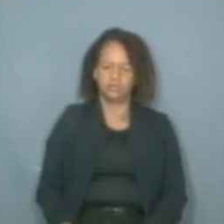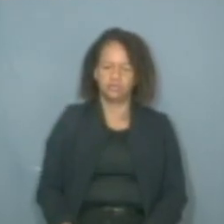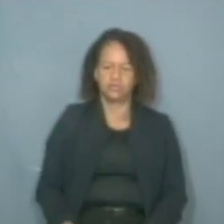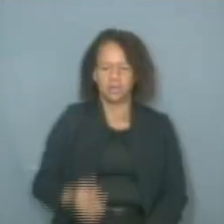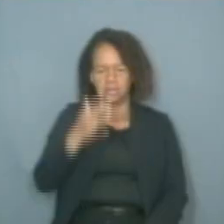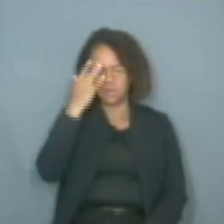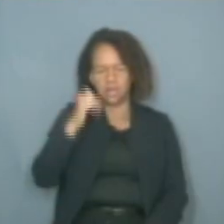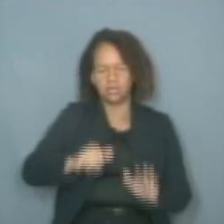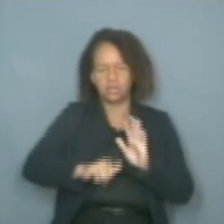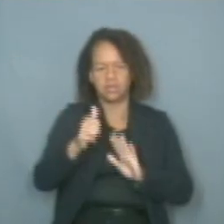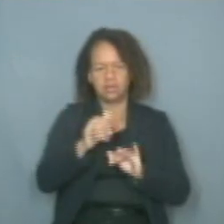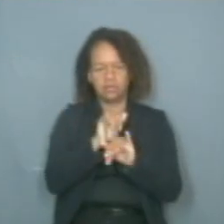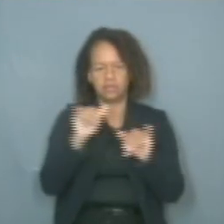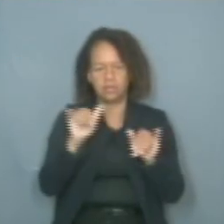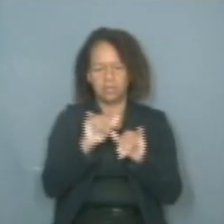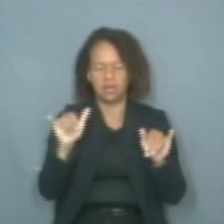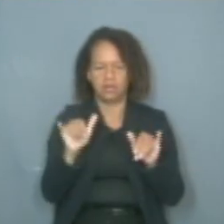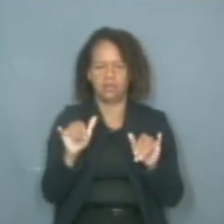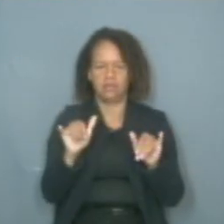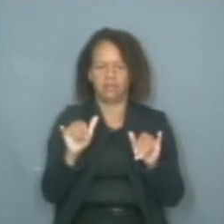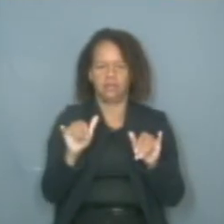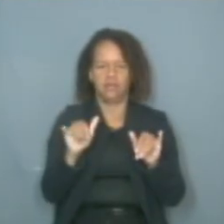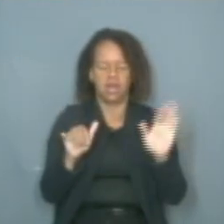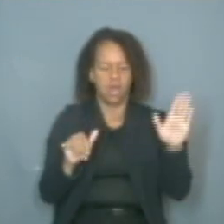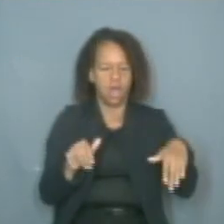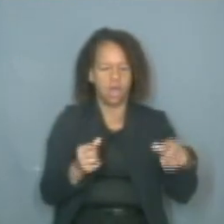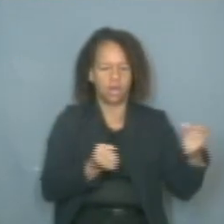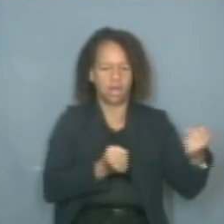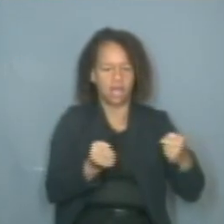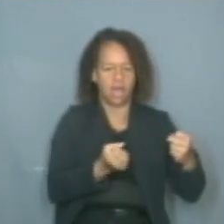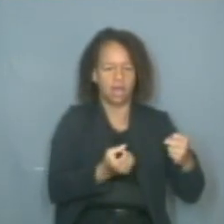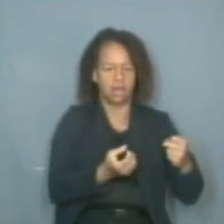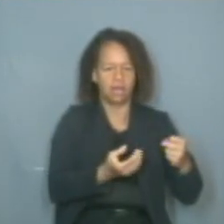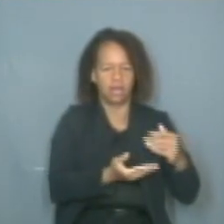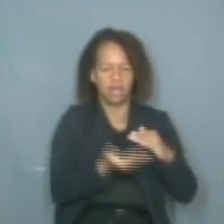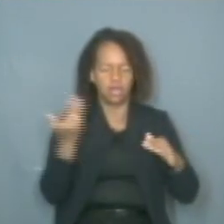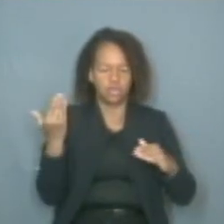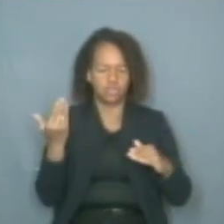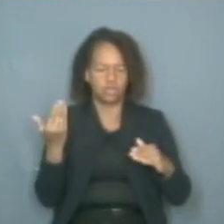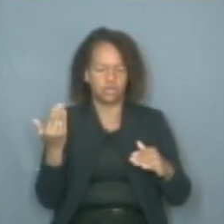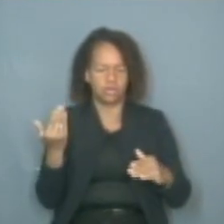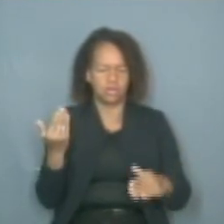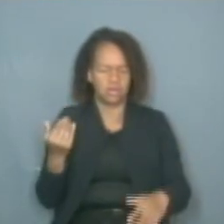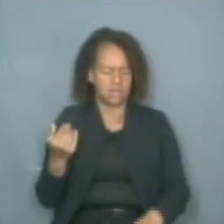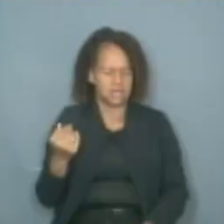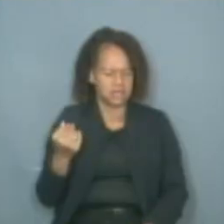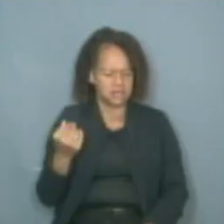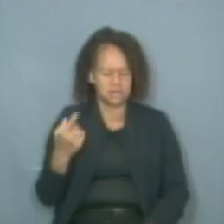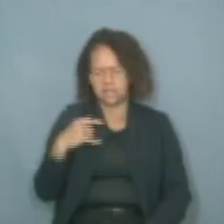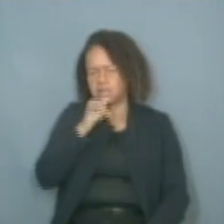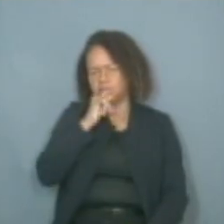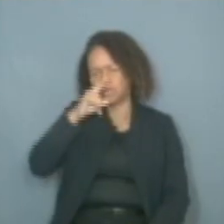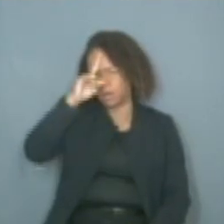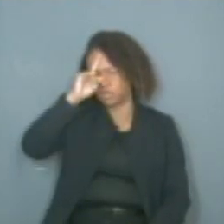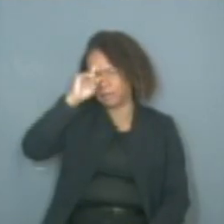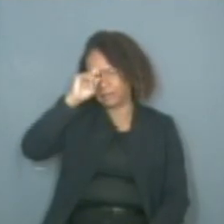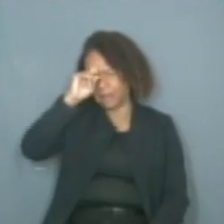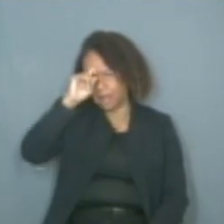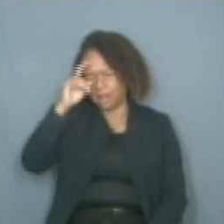é o primeiro a informar. Olha, seu veículo foi rebocado. E assim, se a pessoa for para um hospital,